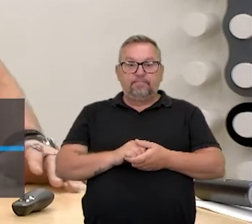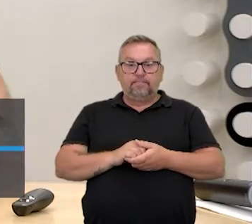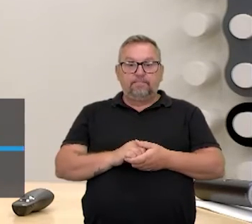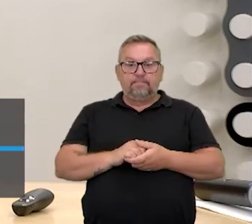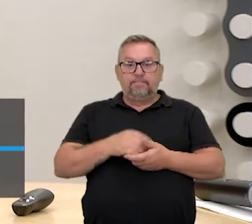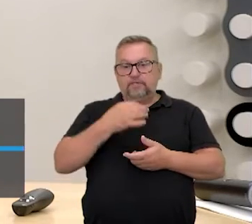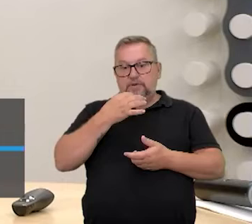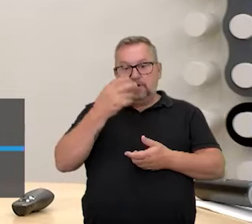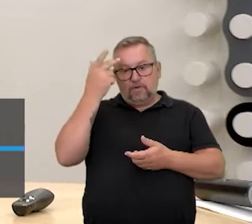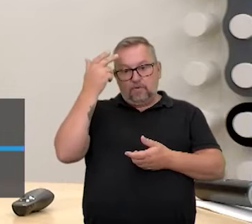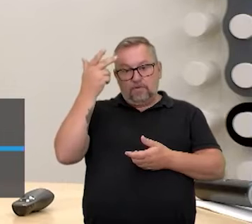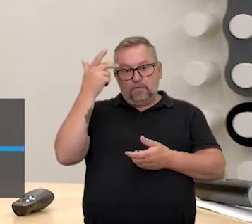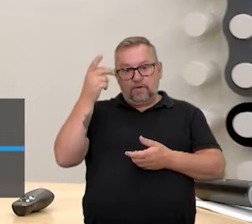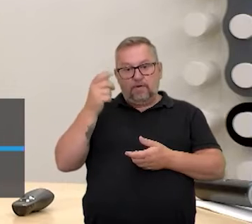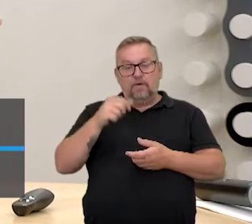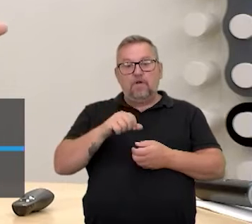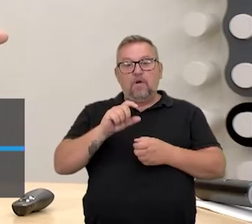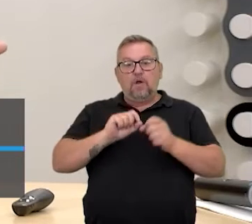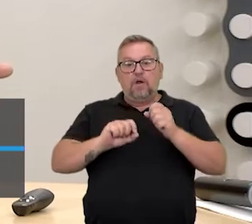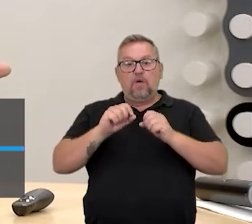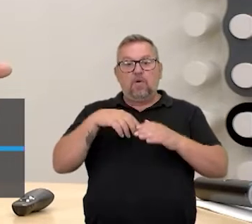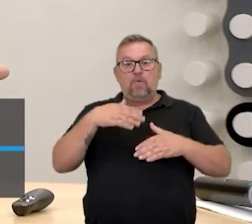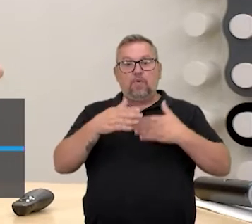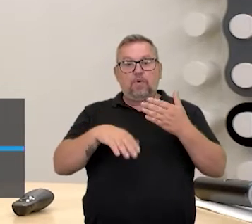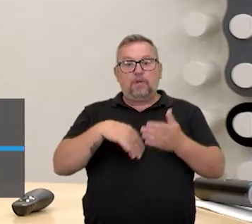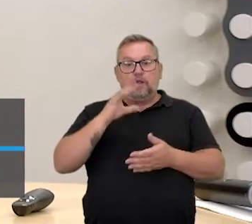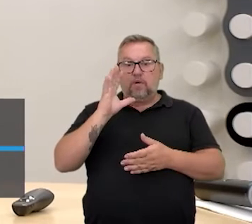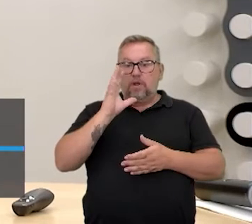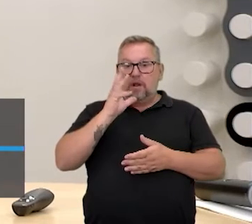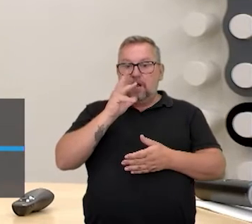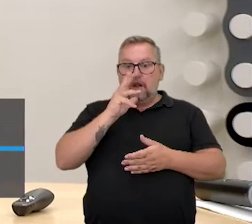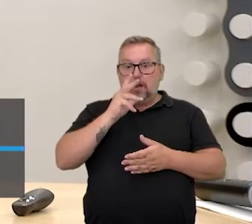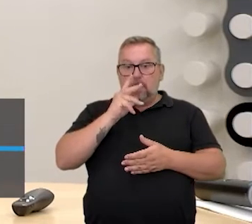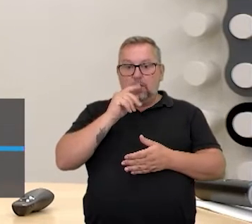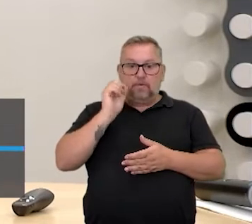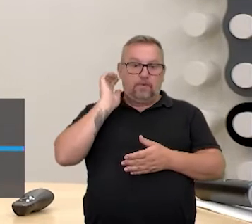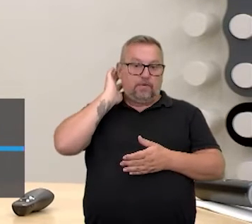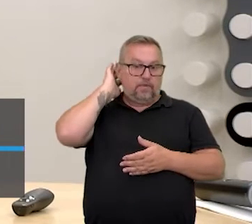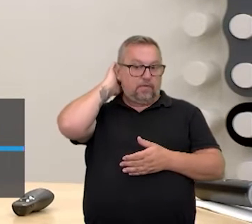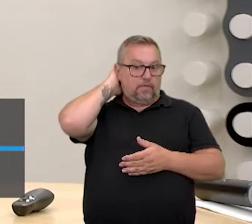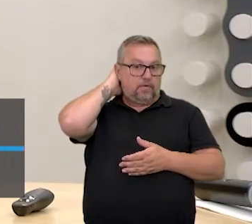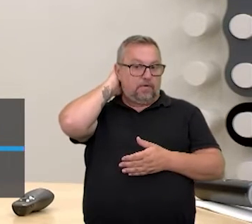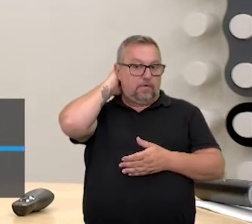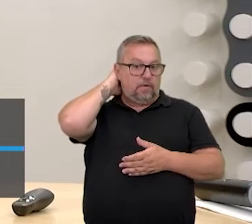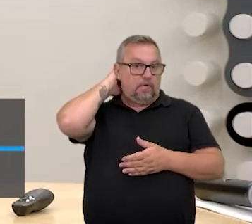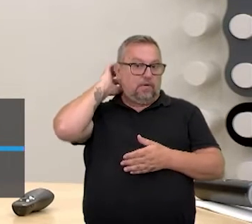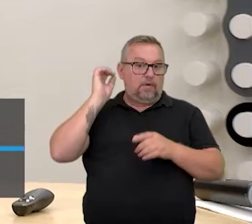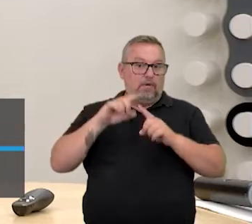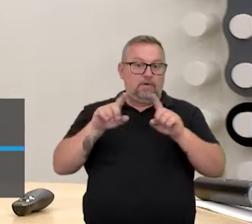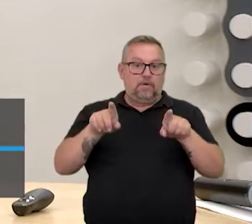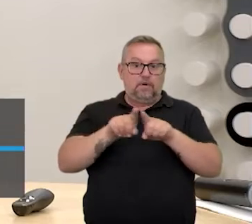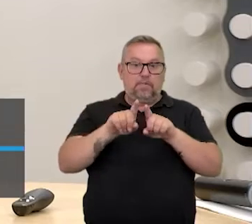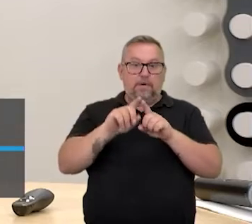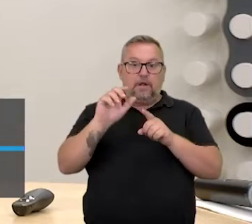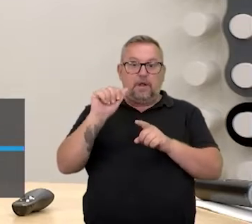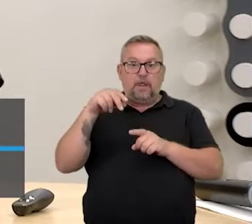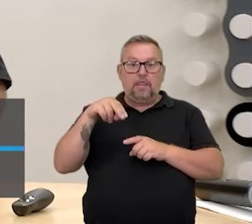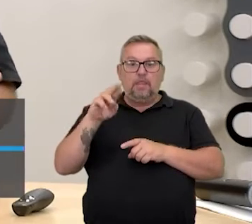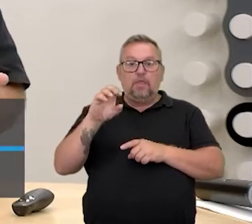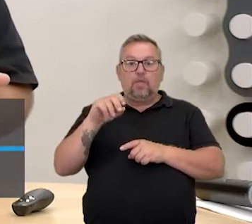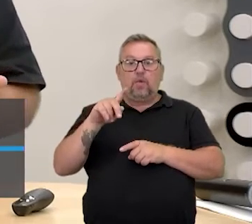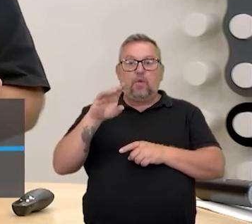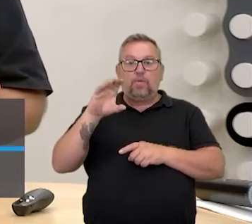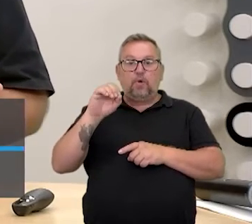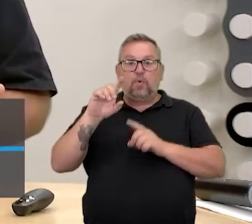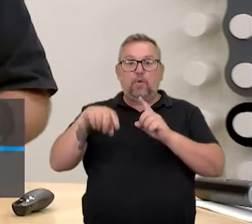aí, logicamente, a natureza ela é um processo lento, né, de recuperação. Então, o processo antrópico ele é mais